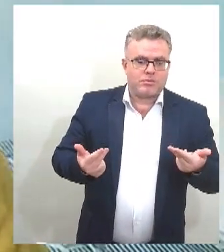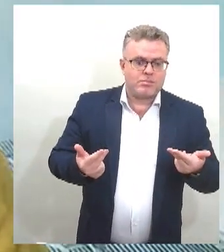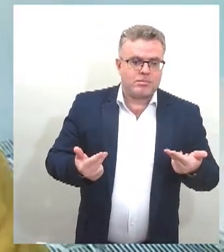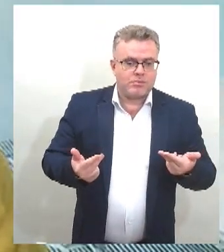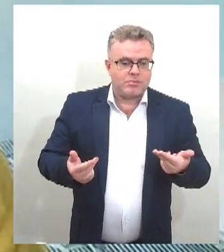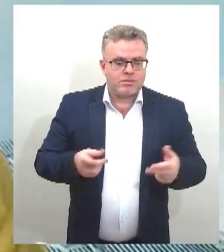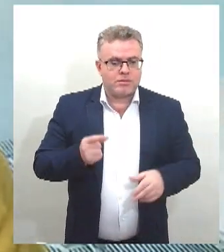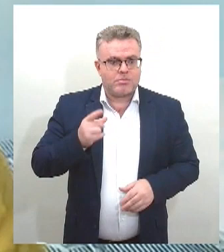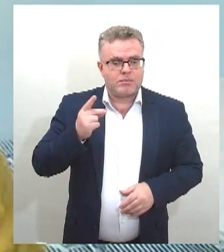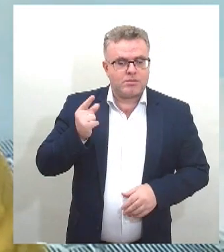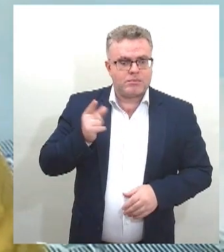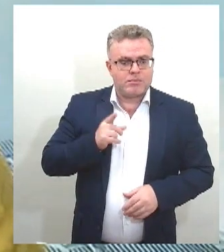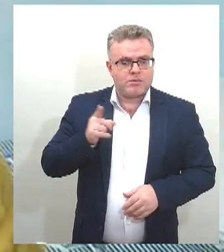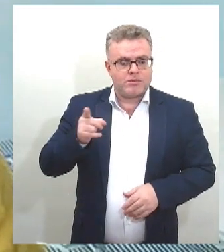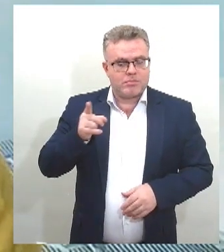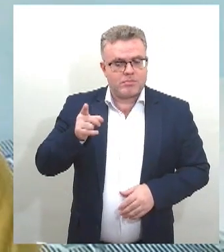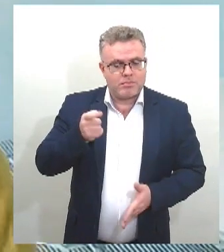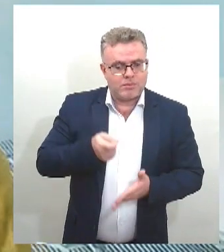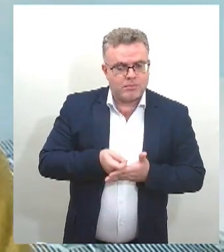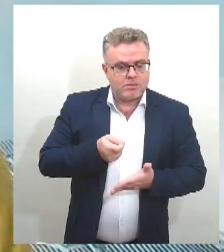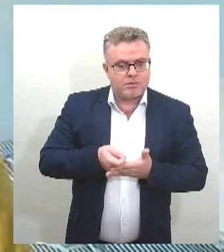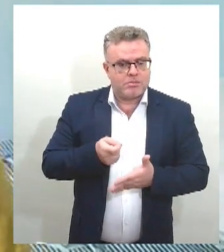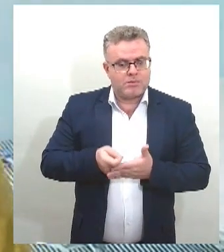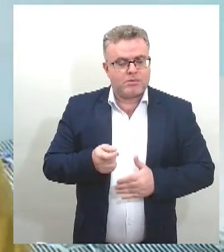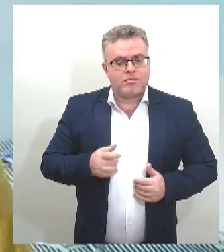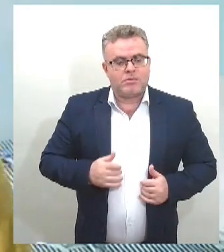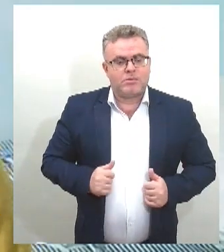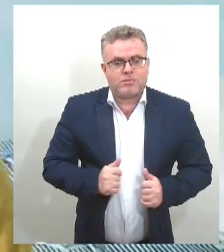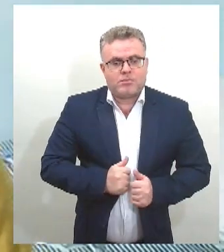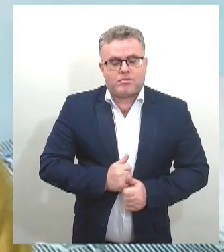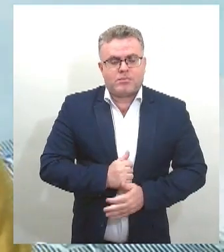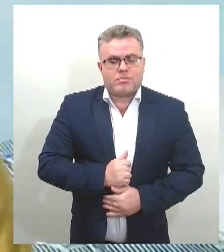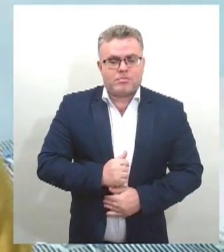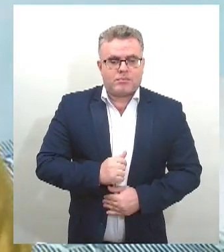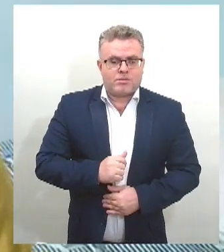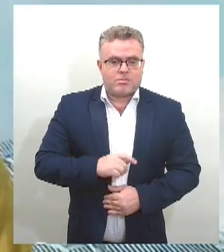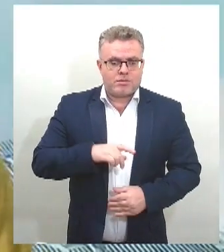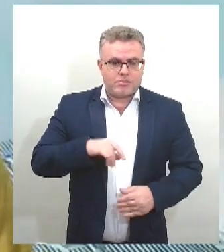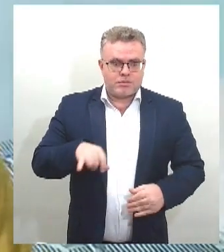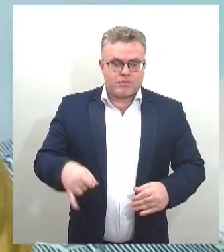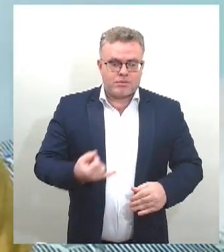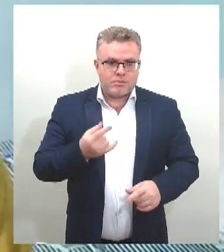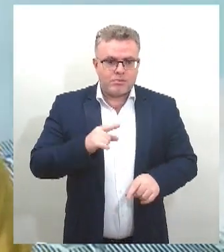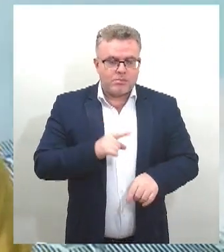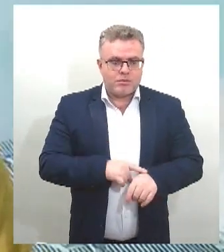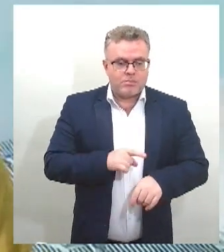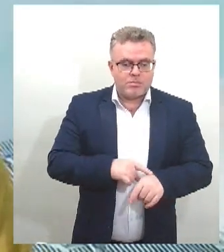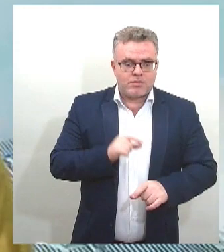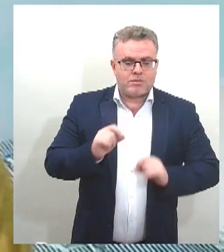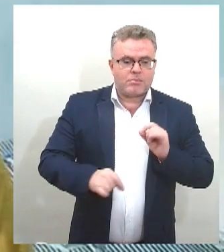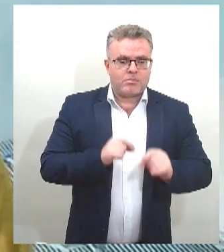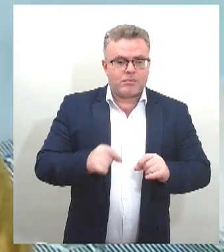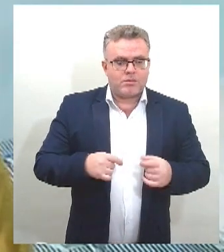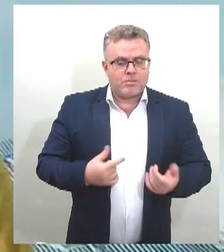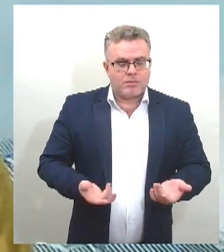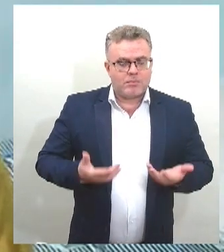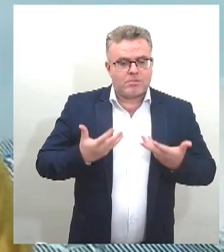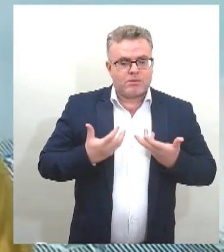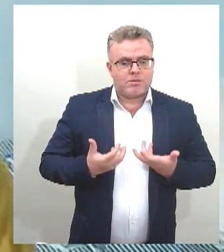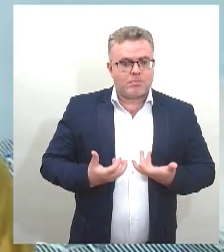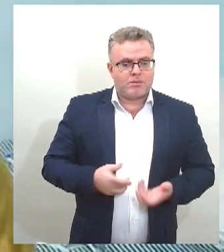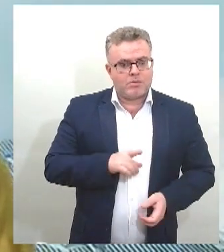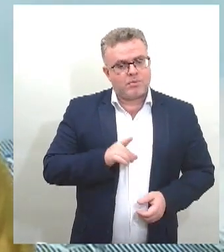né, a eles. E aí, aproveitando-se de um momento de desgaste da coroa, eles foram